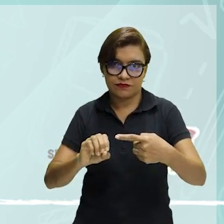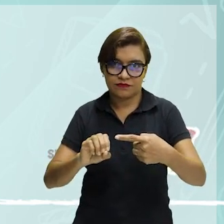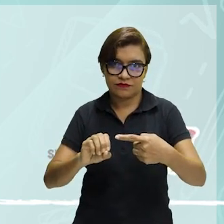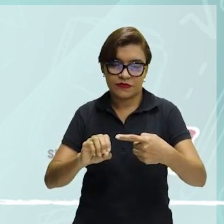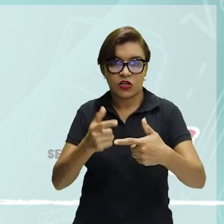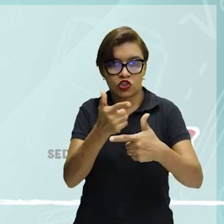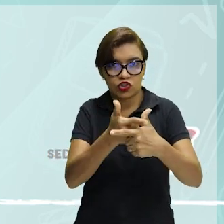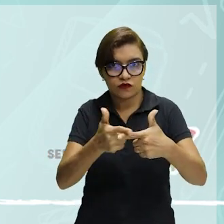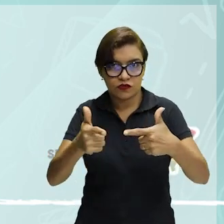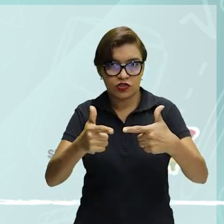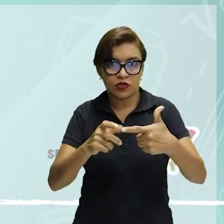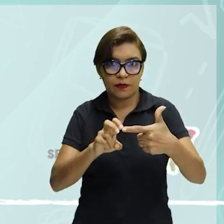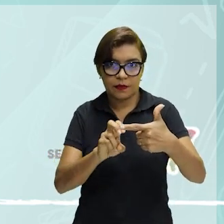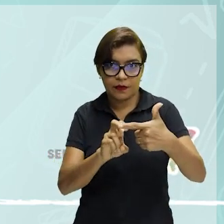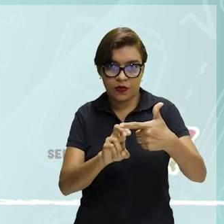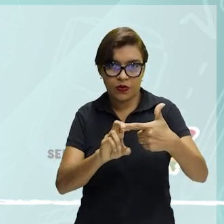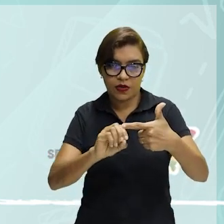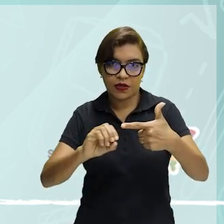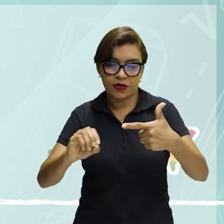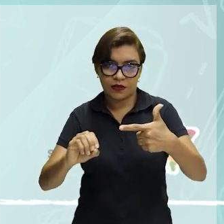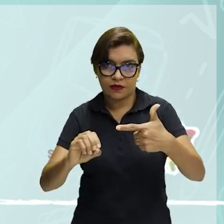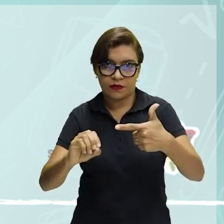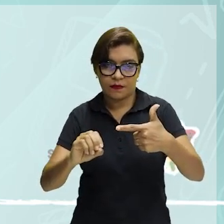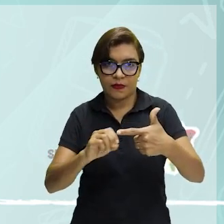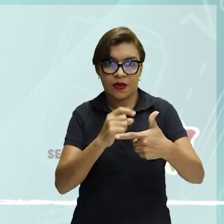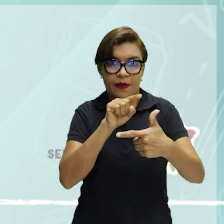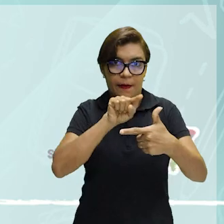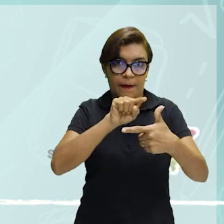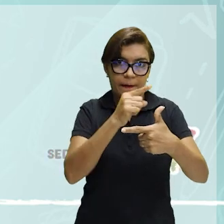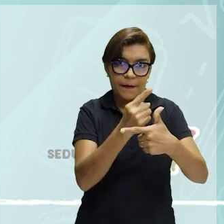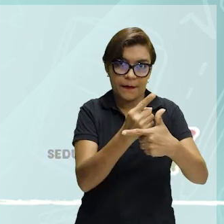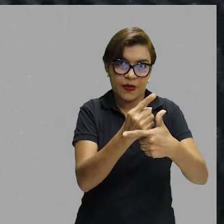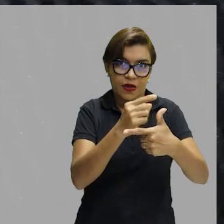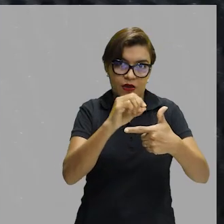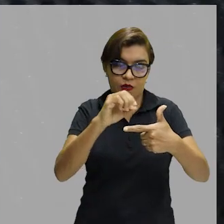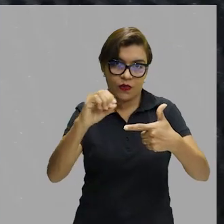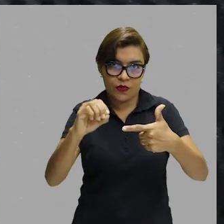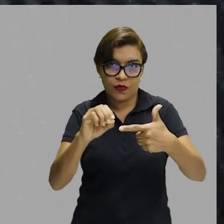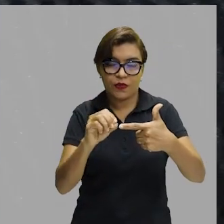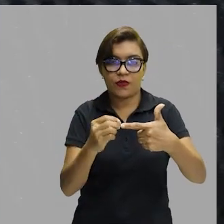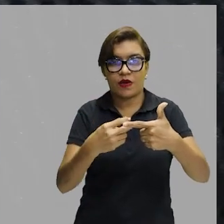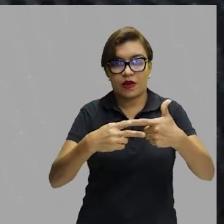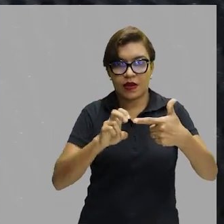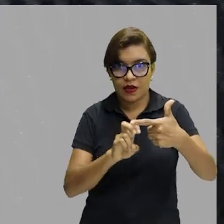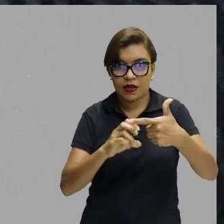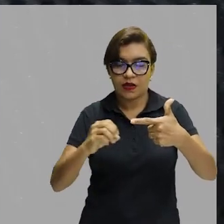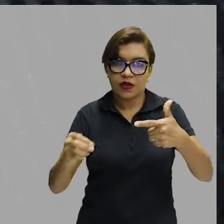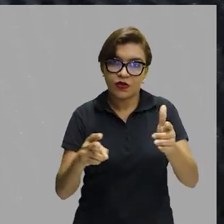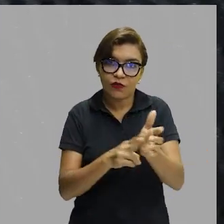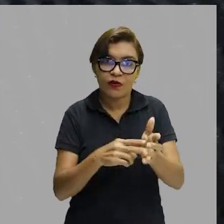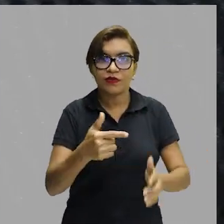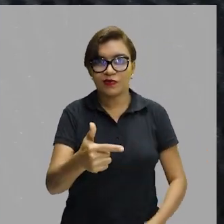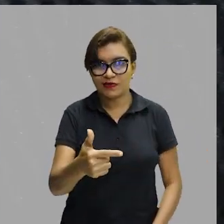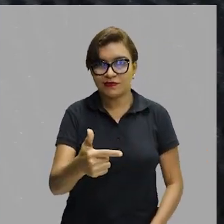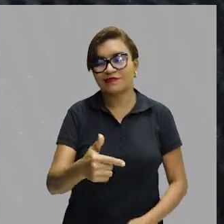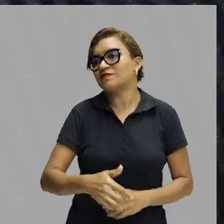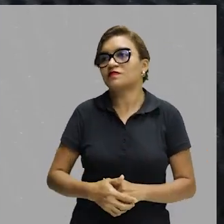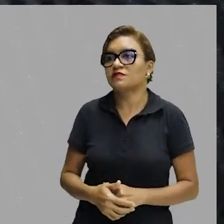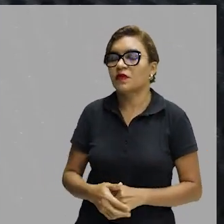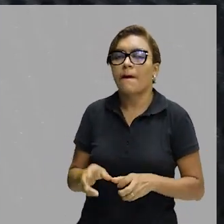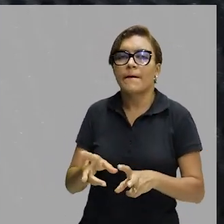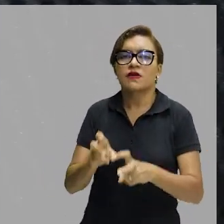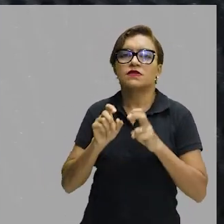1. 1.000 dividido por 500, 2. Outra coisa, eu consigo perceber